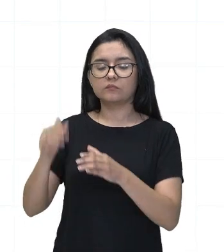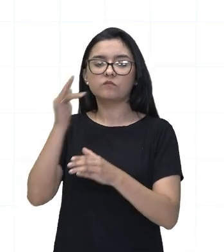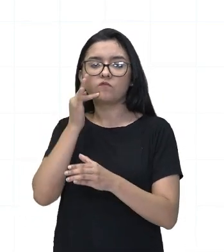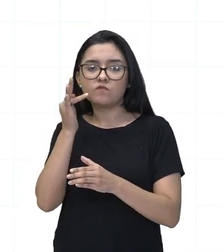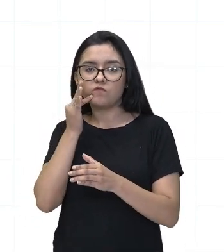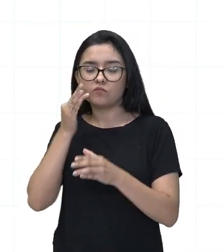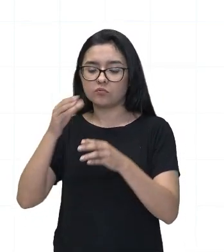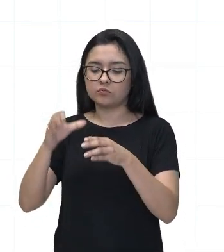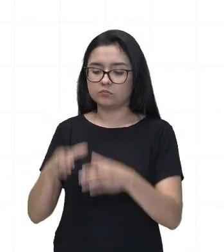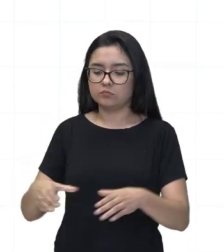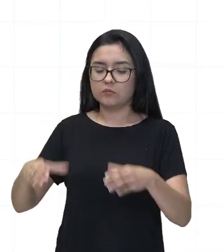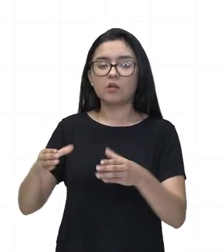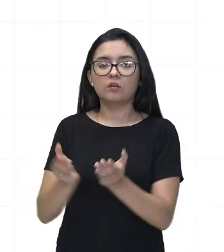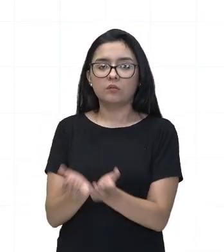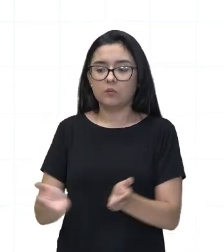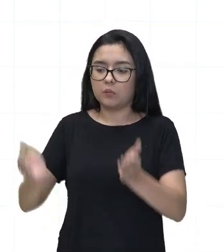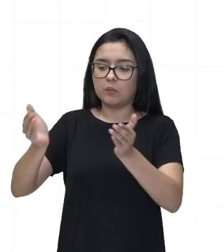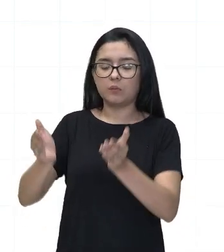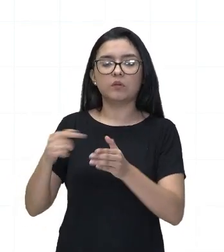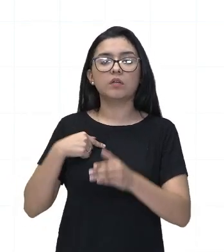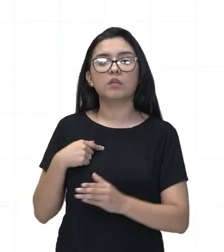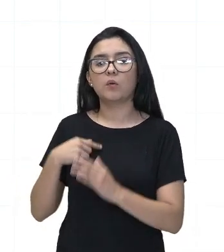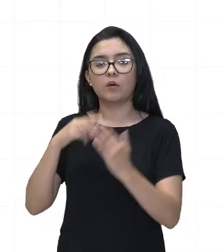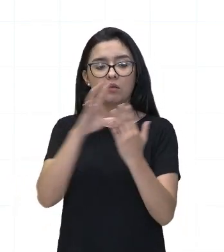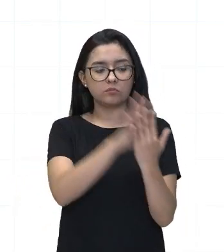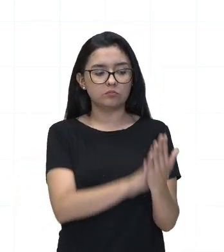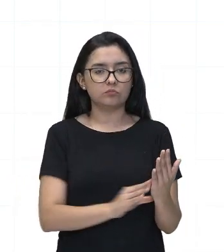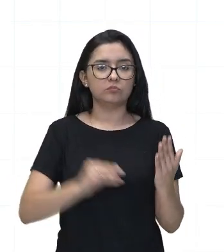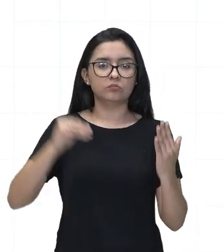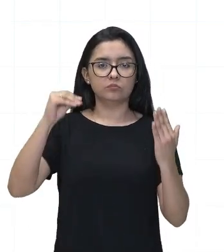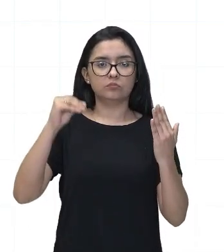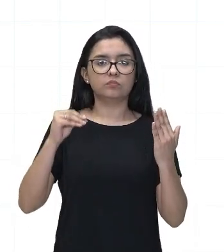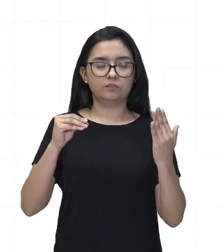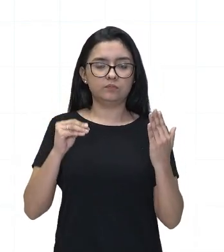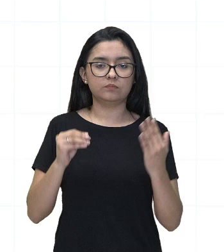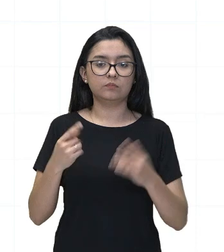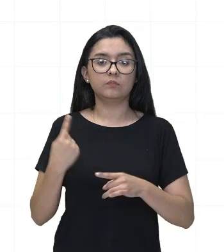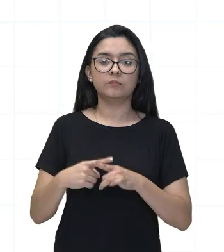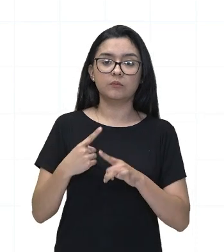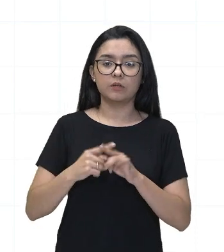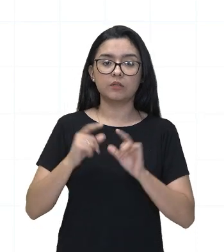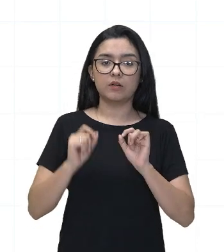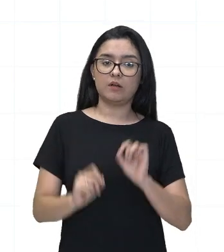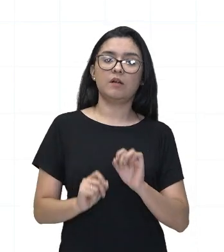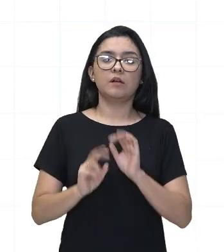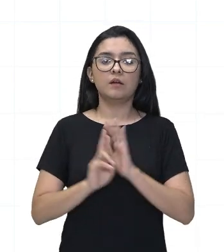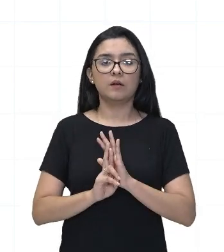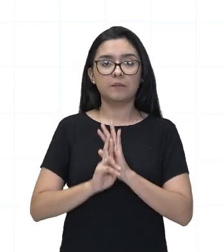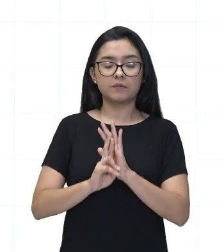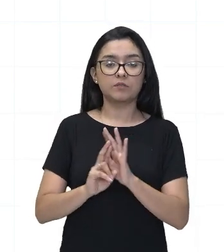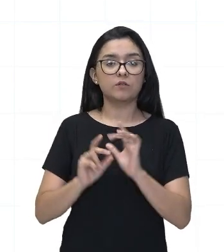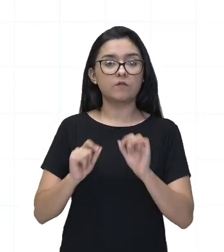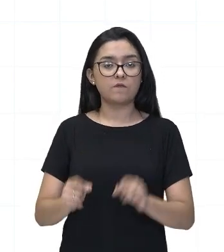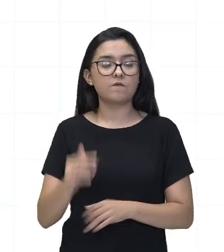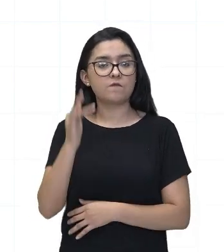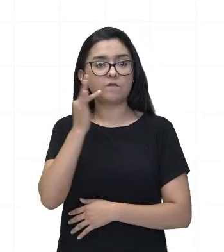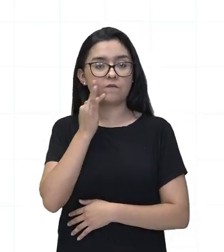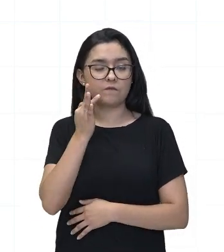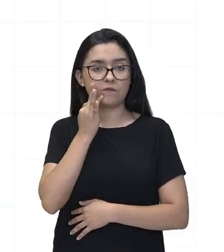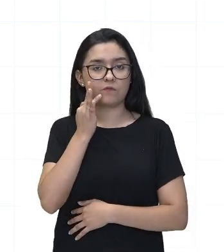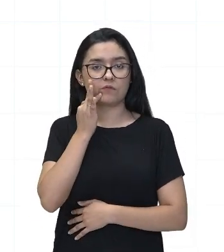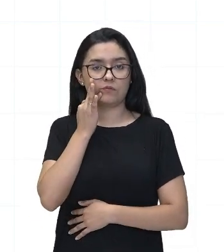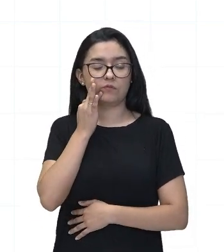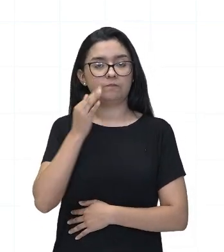Então, aí é um quadro figurativo, porque ele está representando frutas,